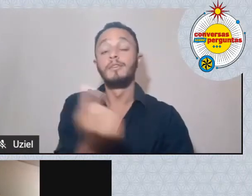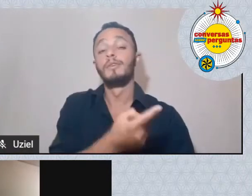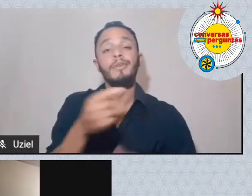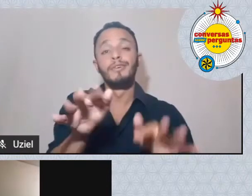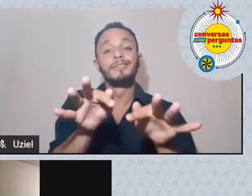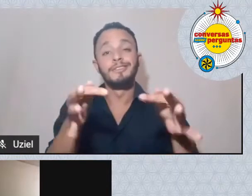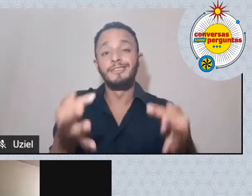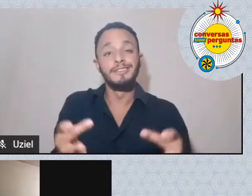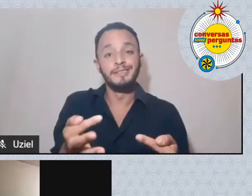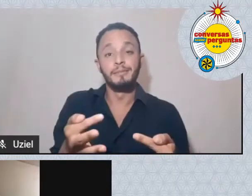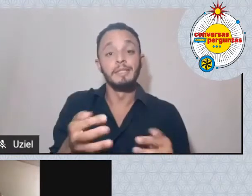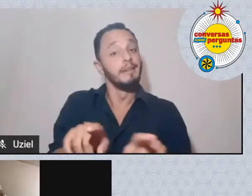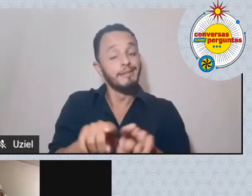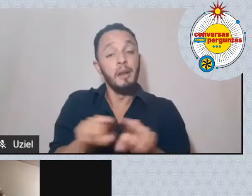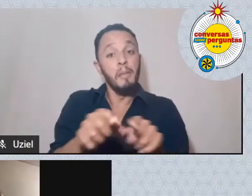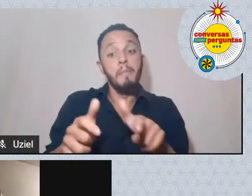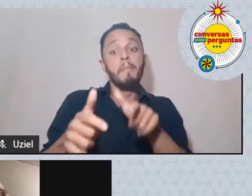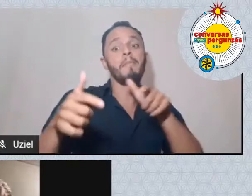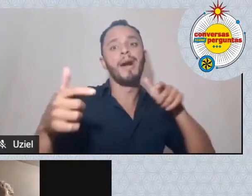acha que a gente é.